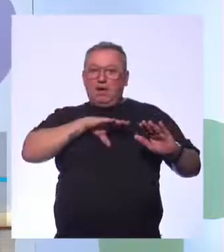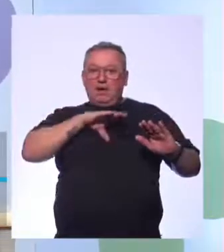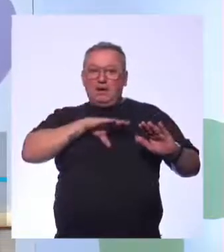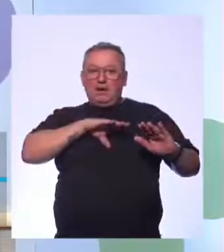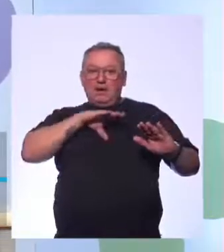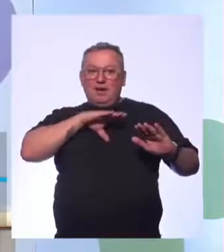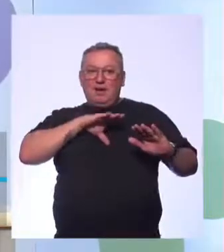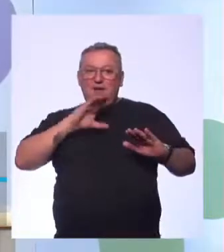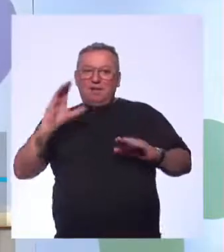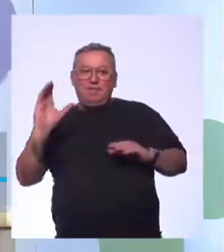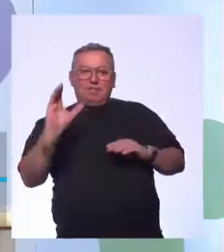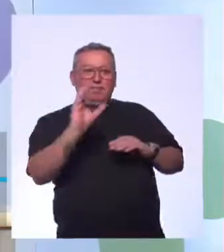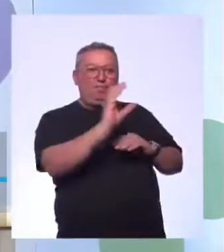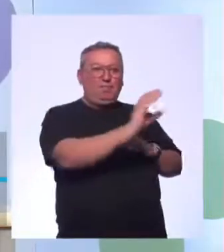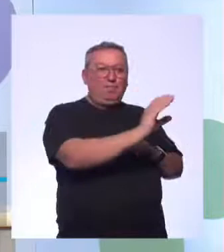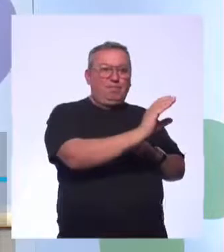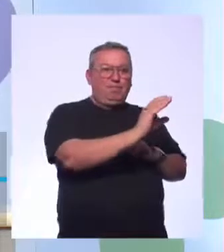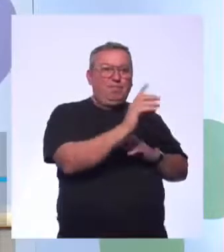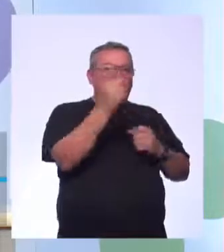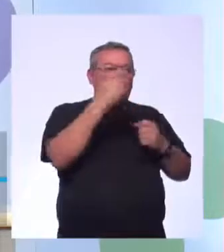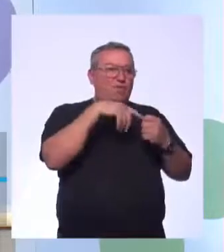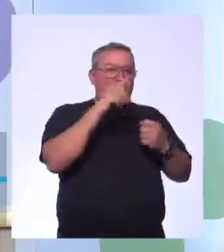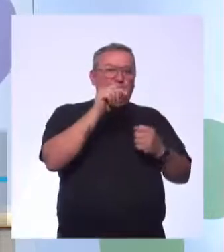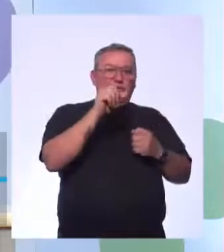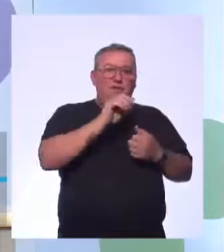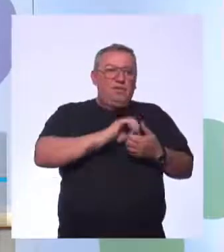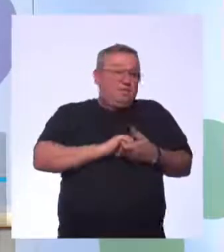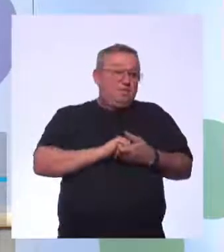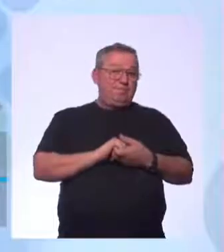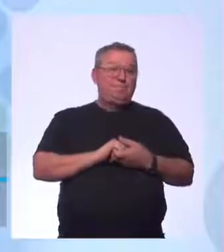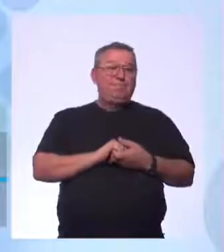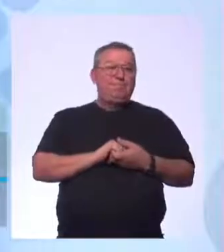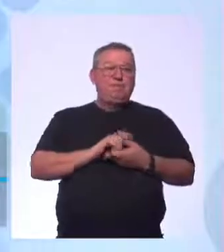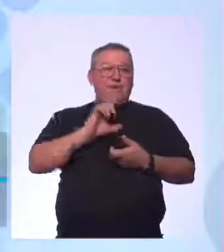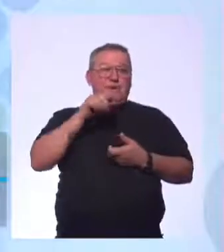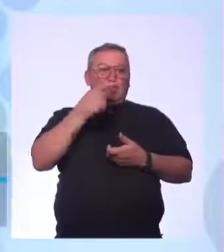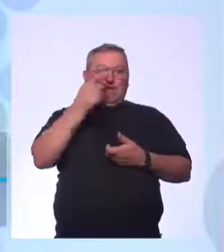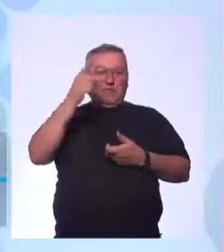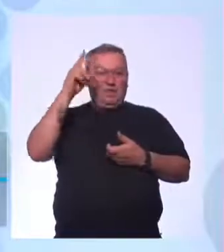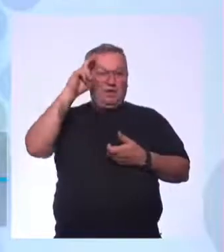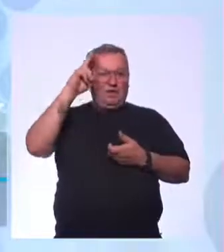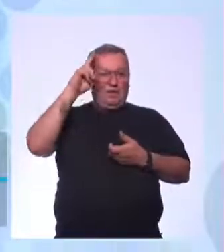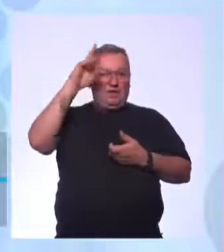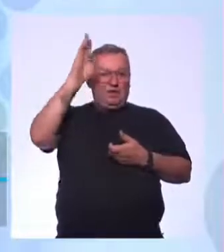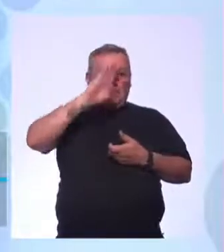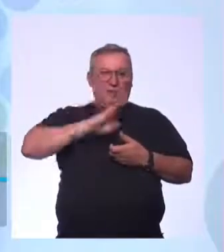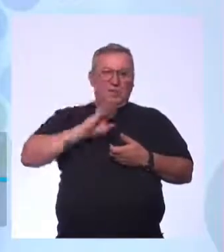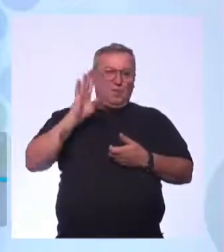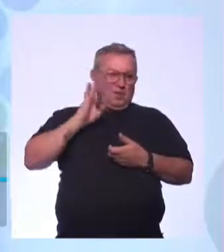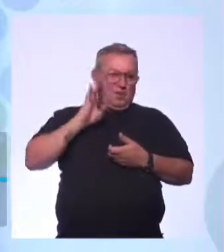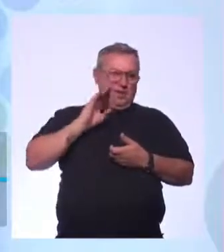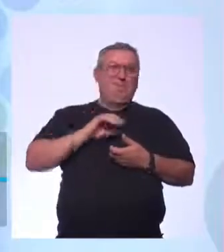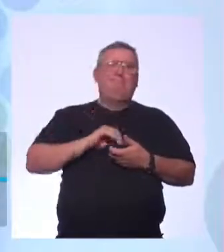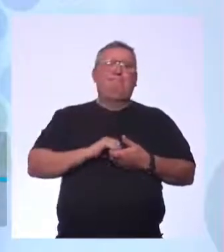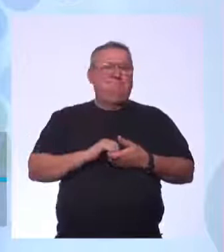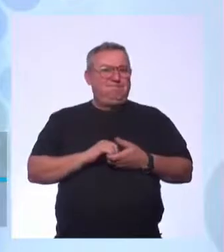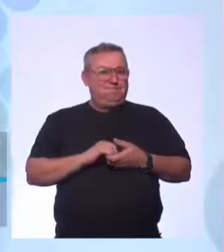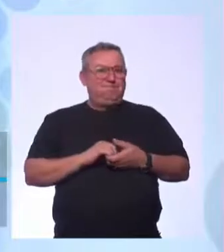Portugal, Portugal nos deve e o dinheiro volta. Olha aí. E depois falam que a história do Brasil não é legal. Gente,